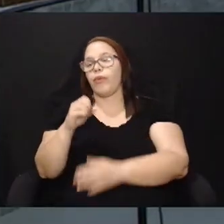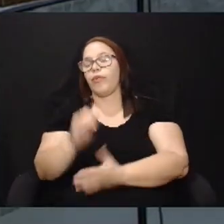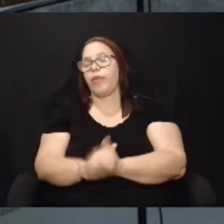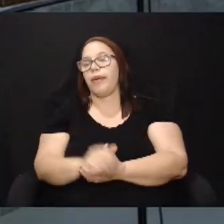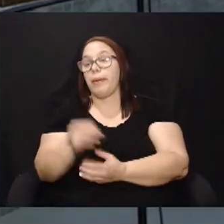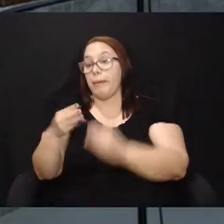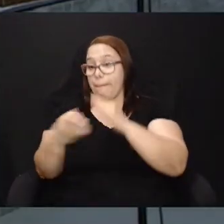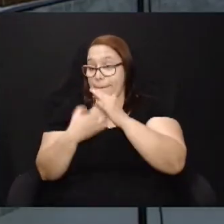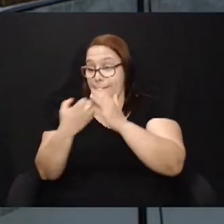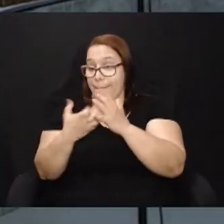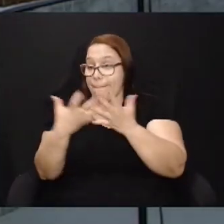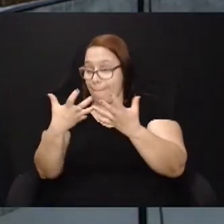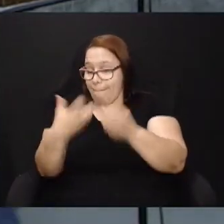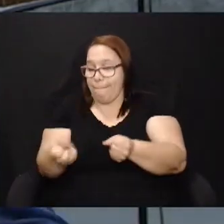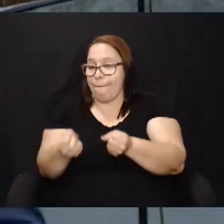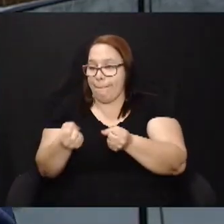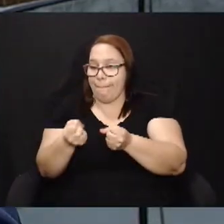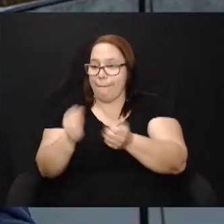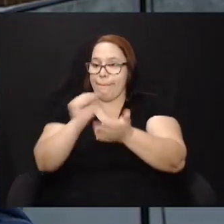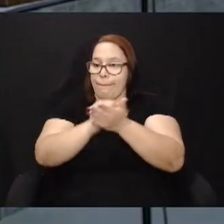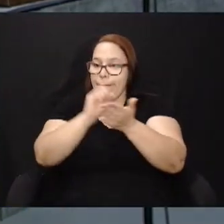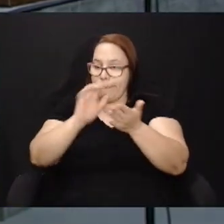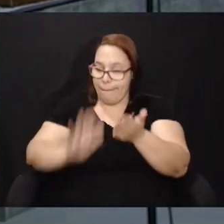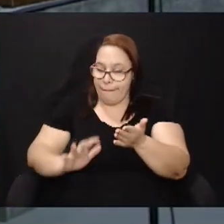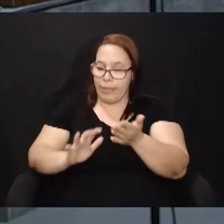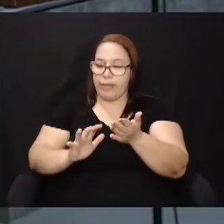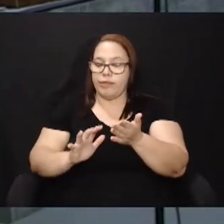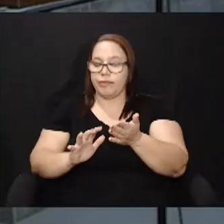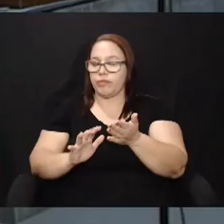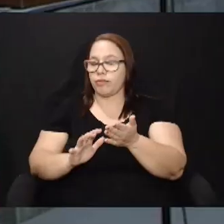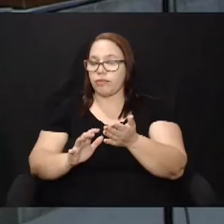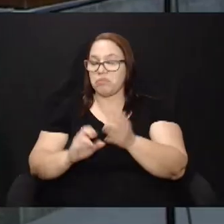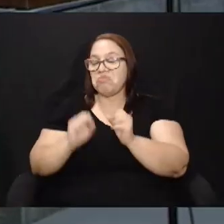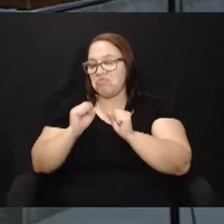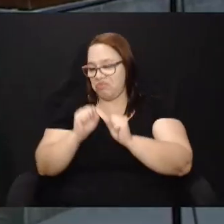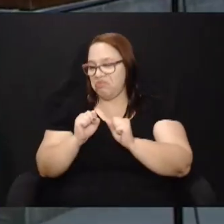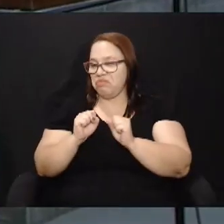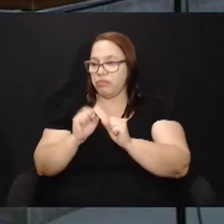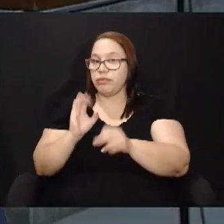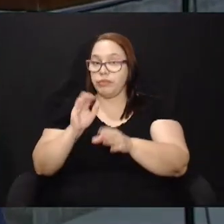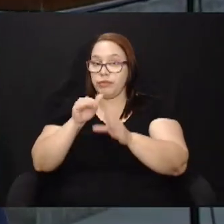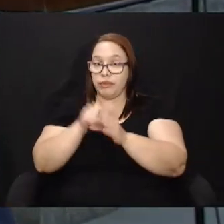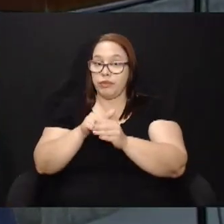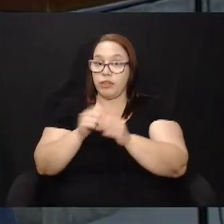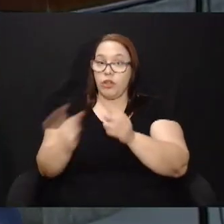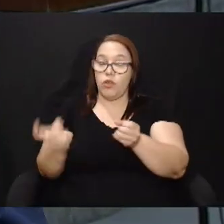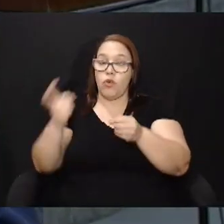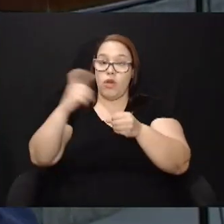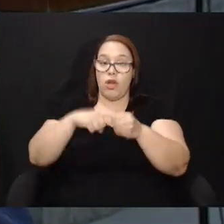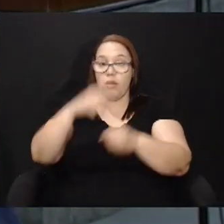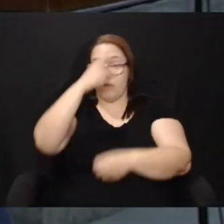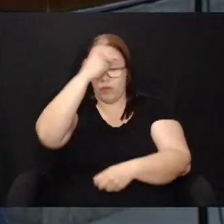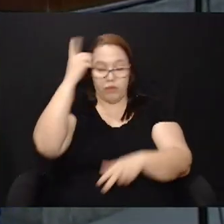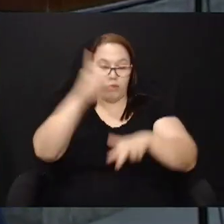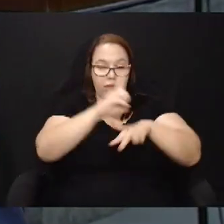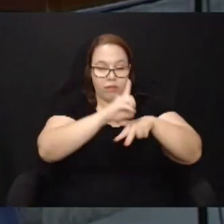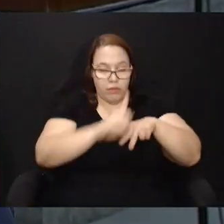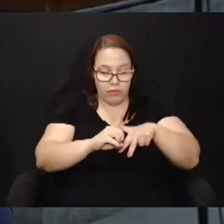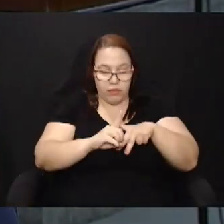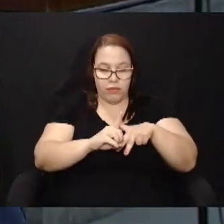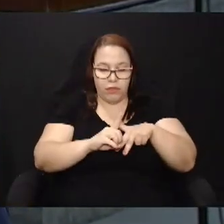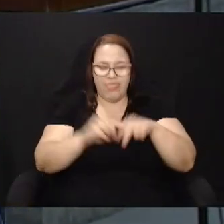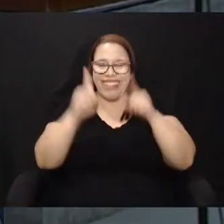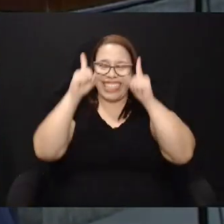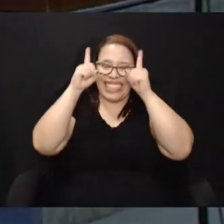aderir a essas atividades, inclusive atividades que podem ser voltadas a pessoas com deficiência, pessoas que hoje sentem grande dificuldade em